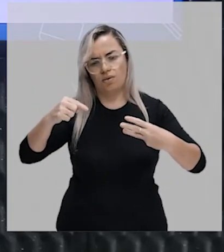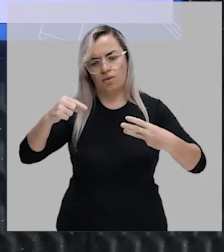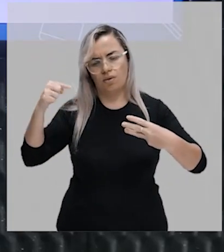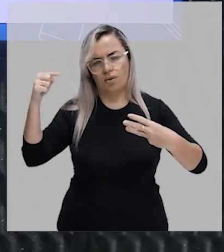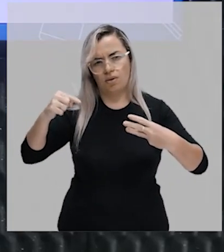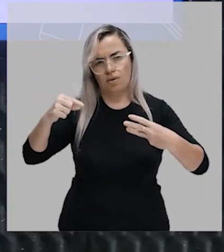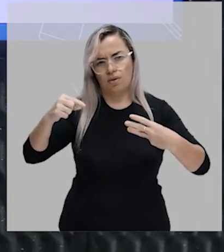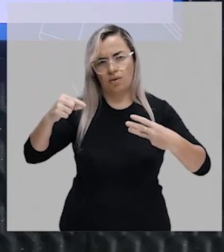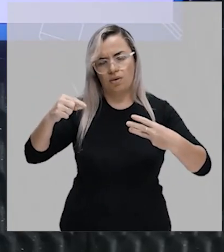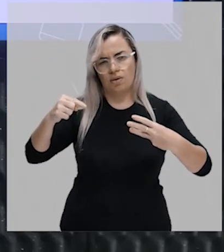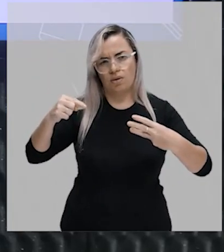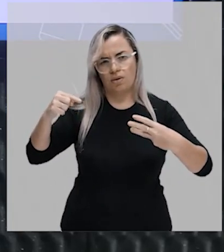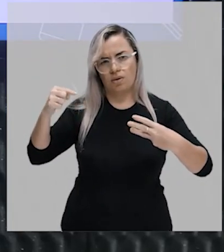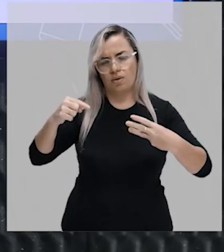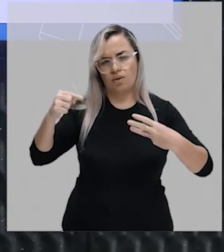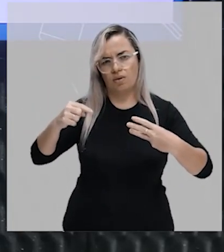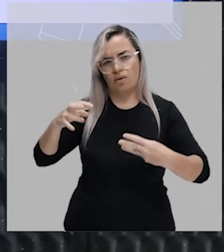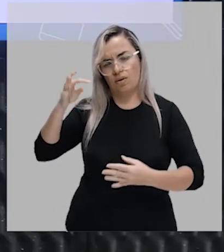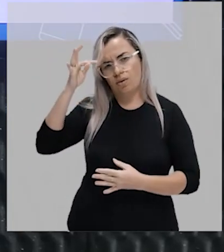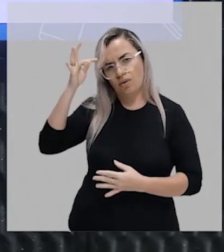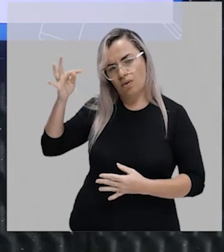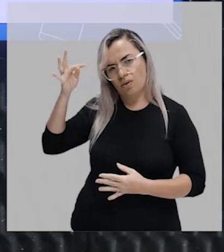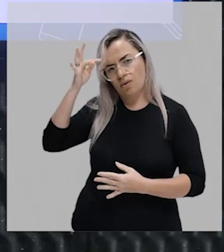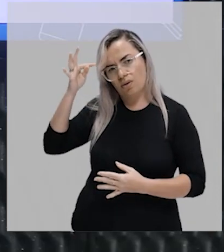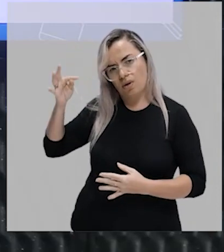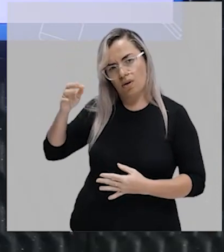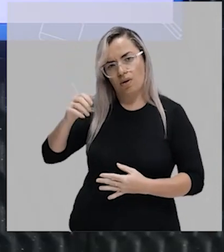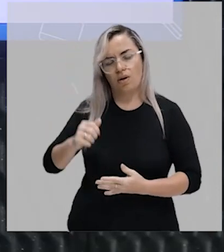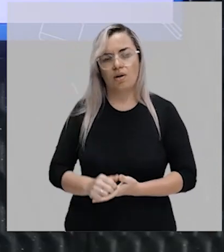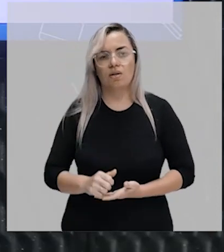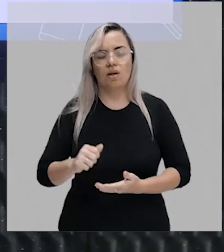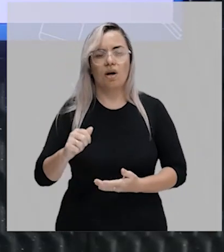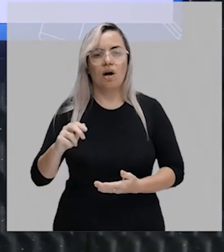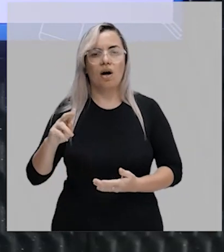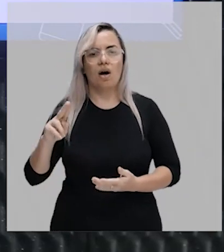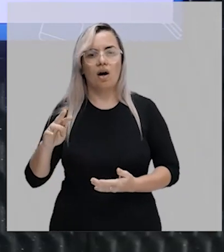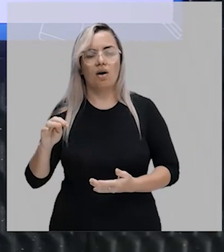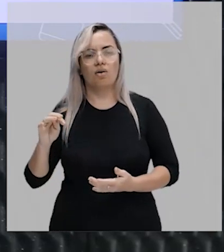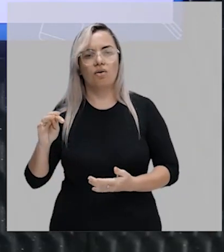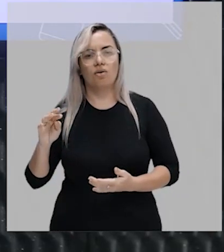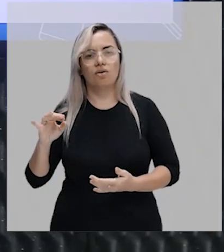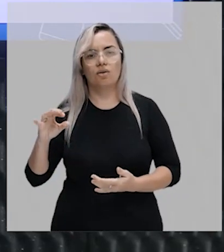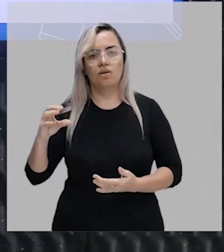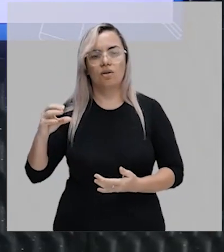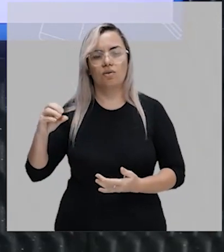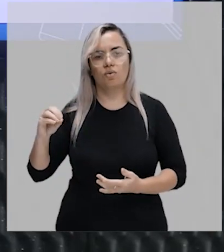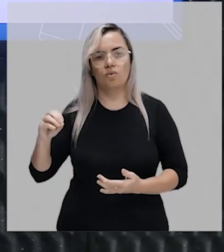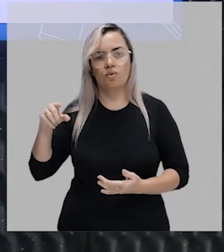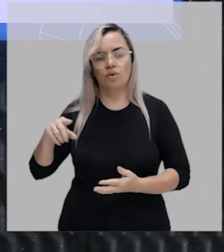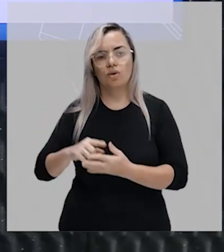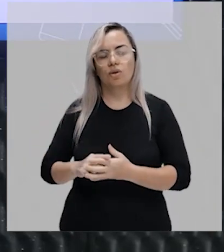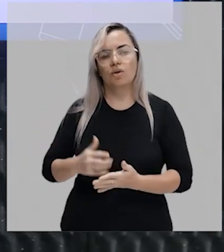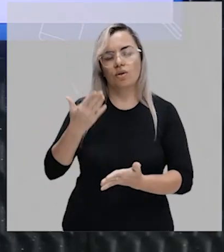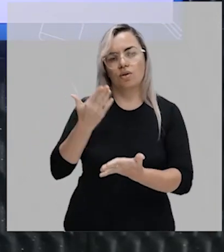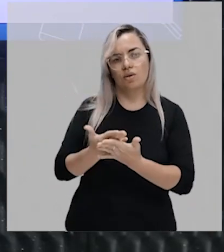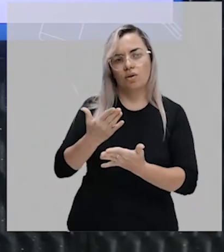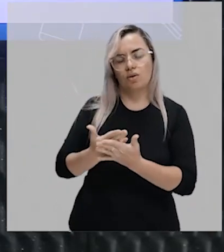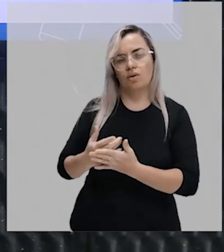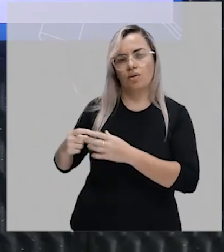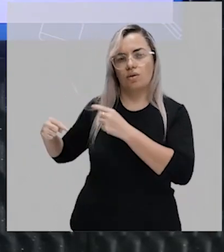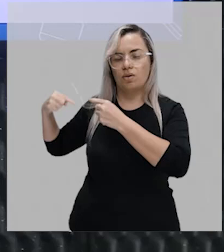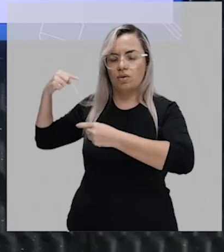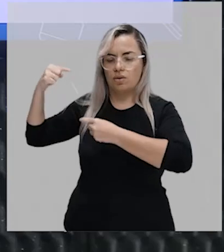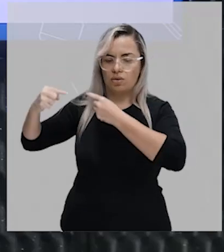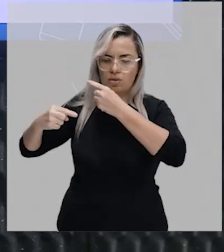de monge, né? Um monge austríaco que estudou a hereditariedade. E ele lançou duas